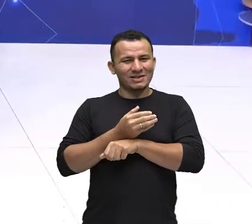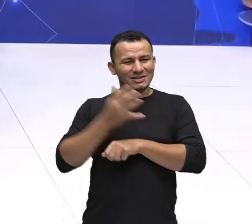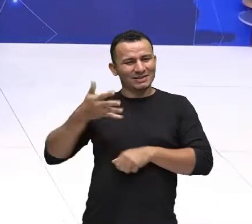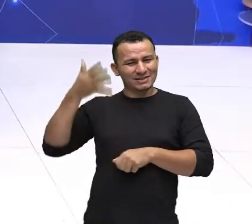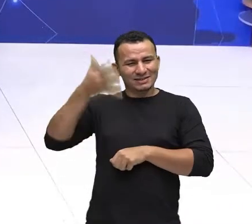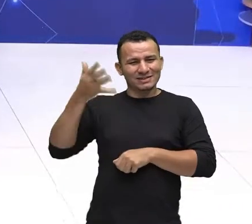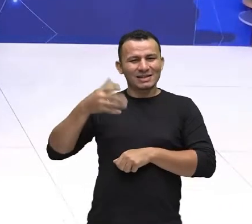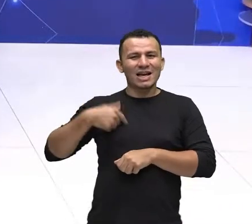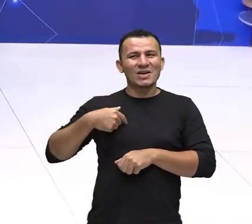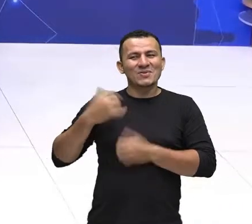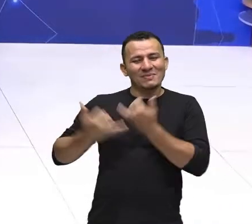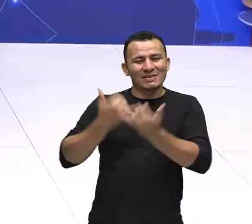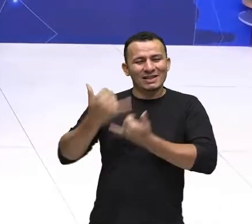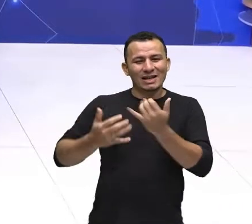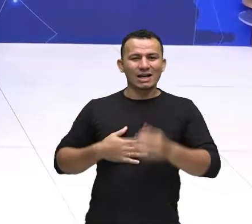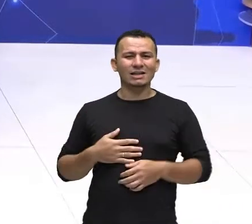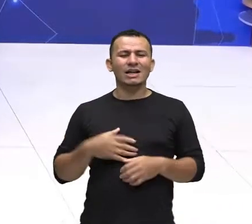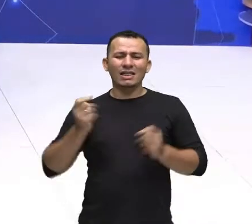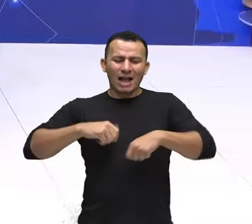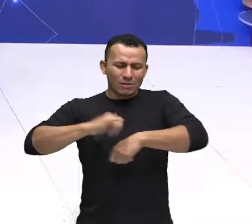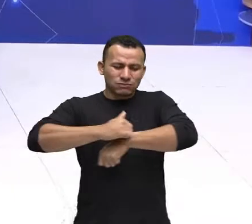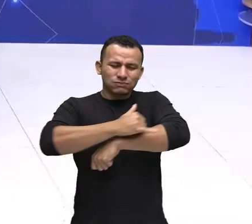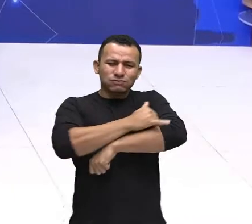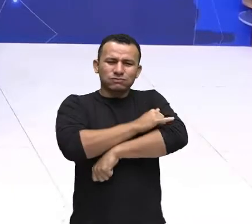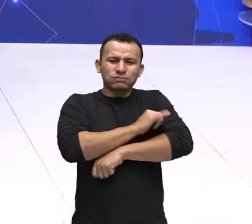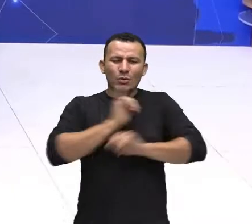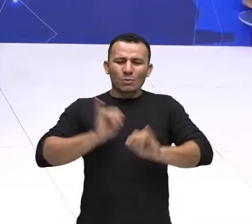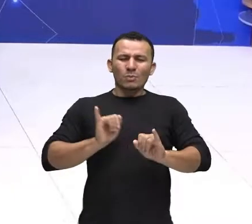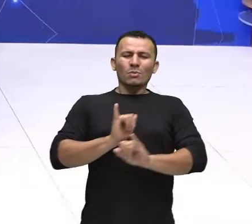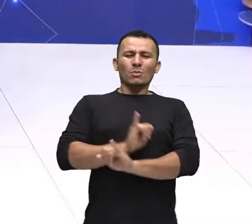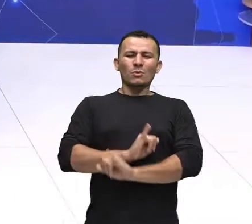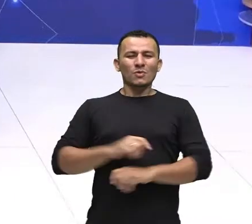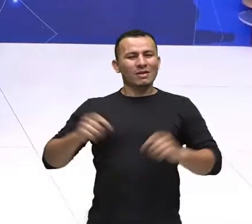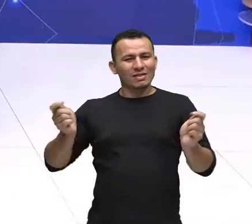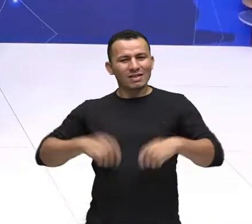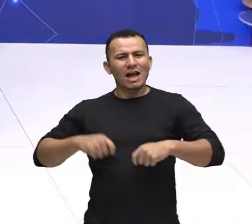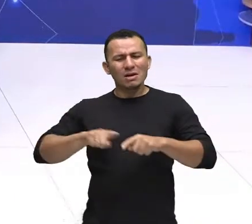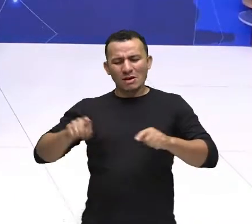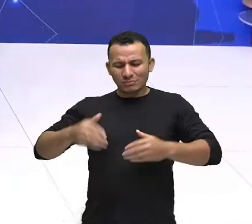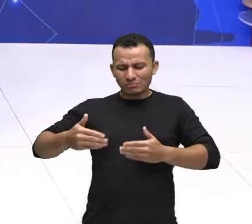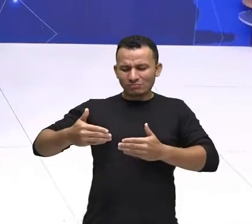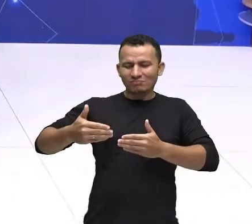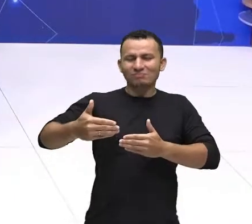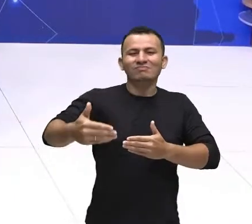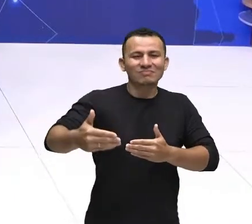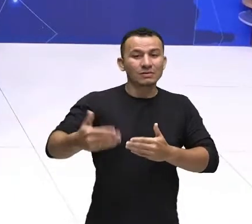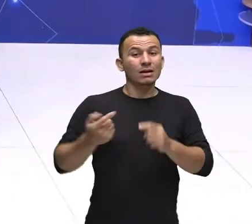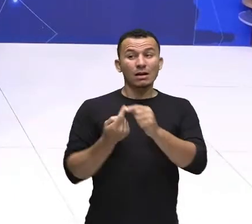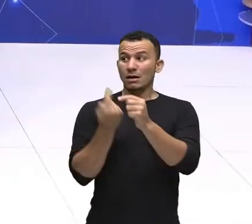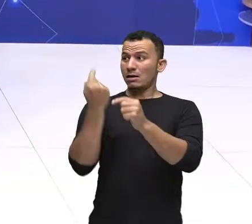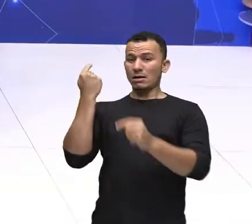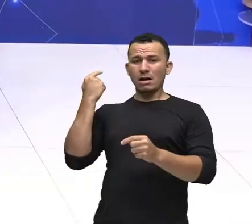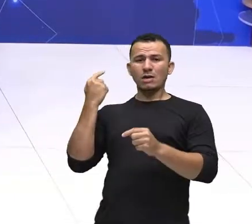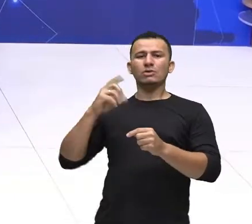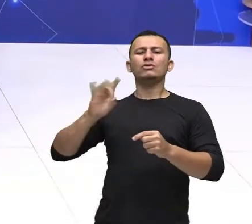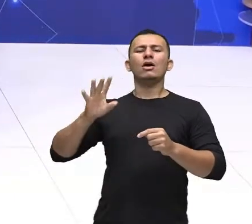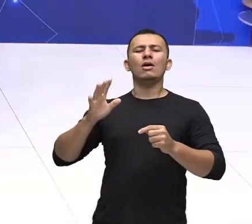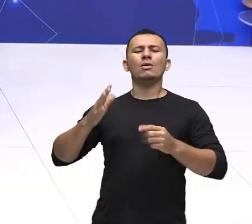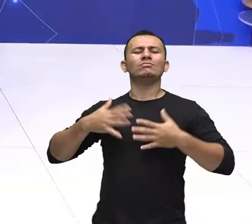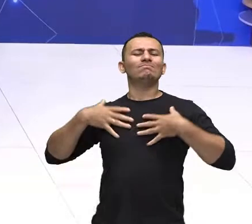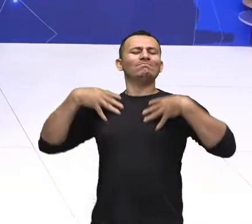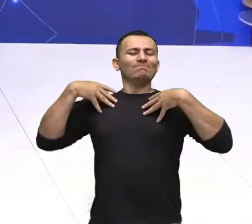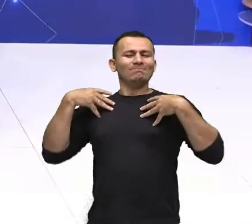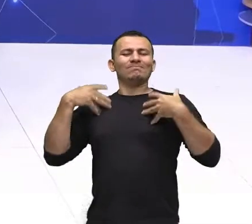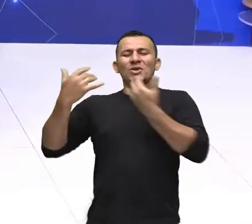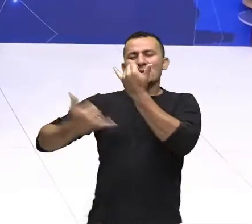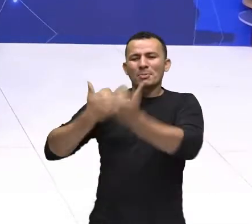Da perda de peso, da questão do desenvolvimento, é algo que a gente vai herdando mais para frente. Antes a gente faz pelo lazer, claro que